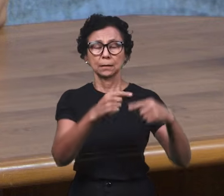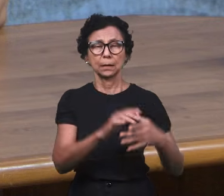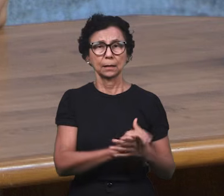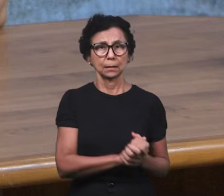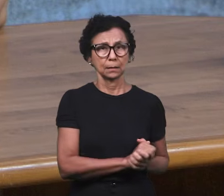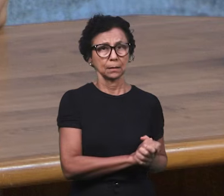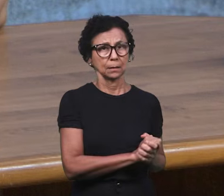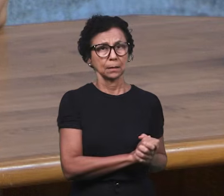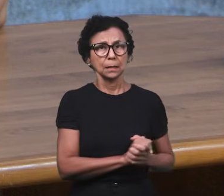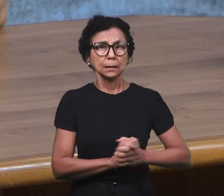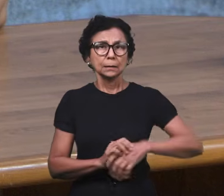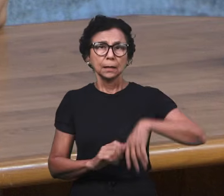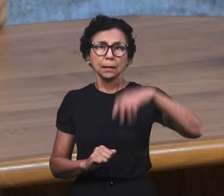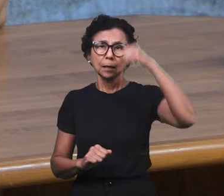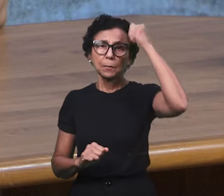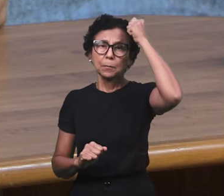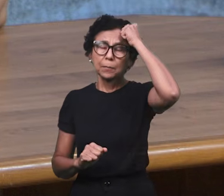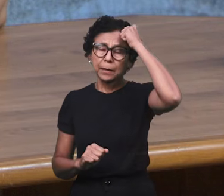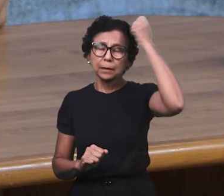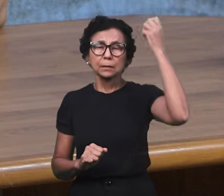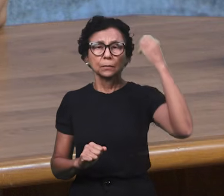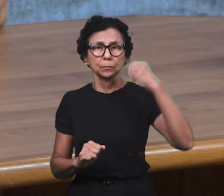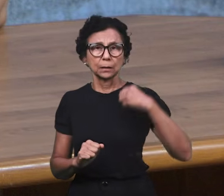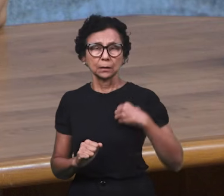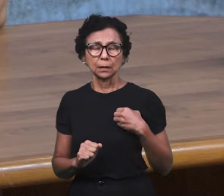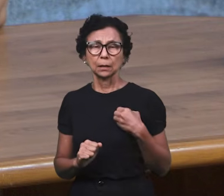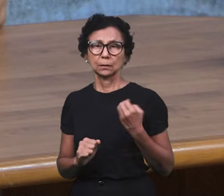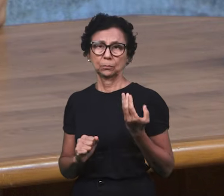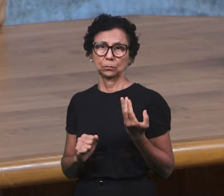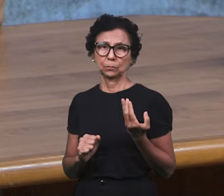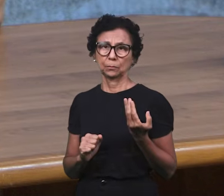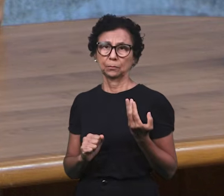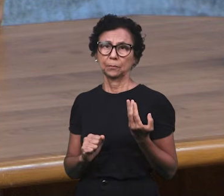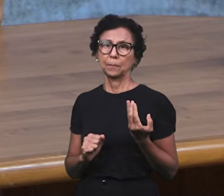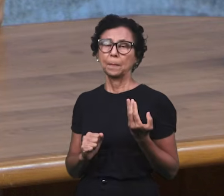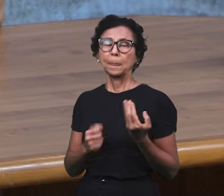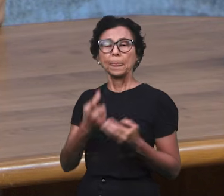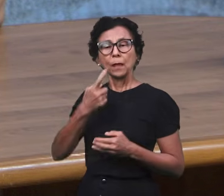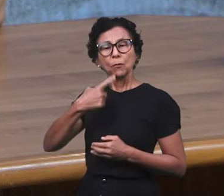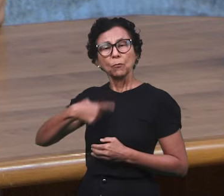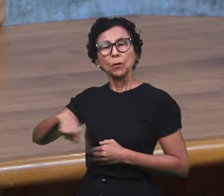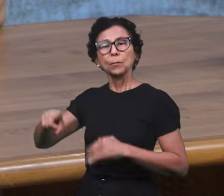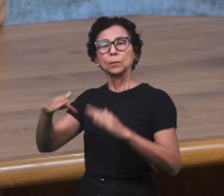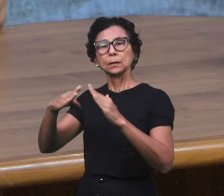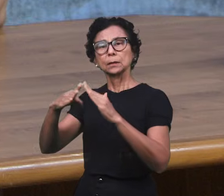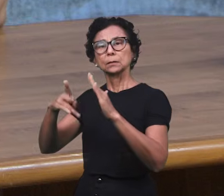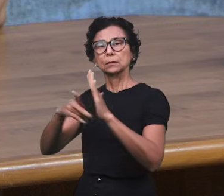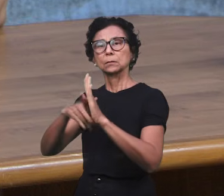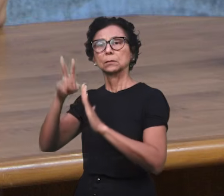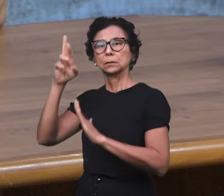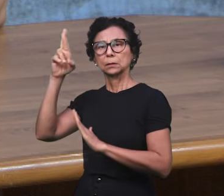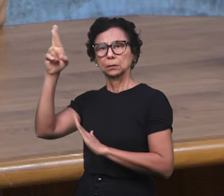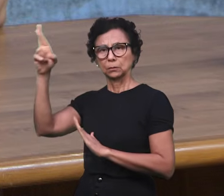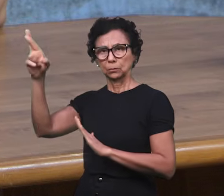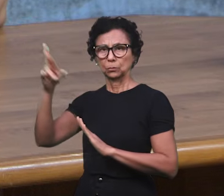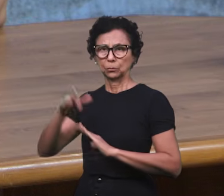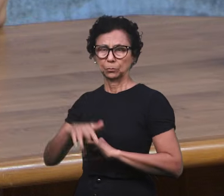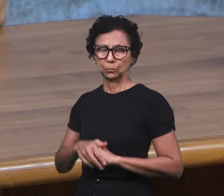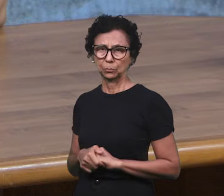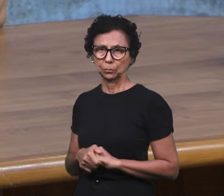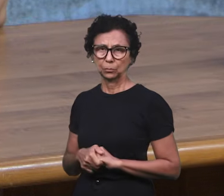e vinde ao seu santuário, que ele santificou para sempre, e servi